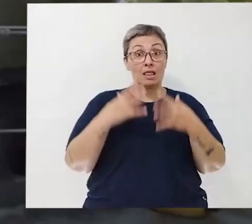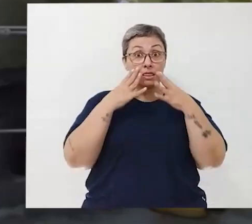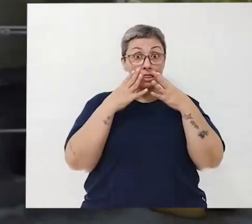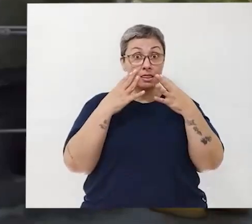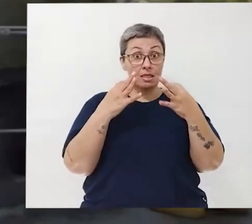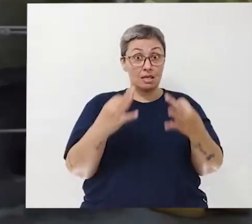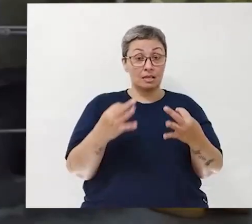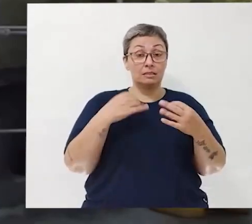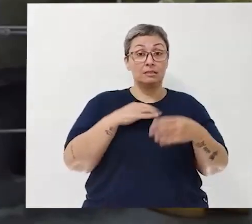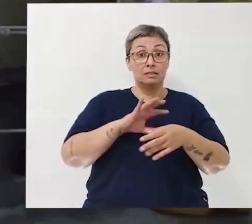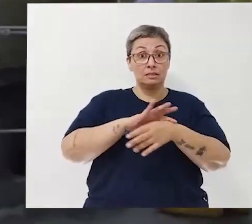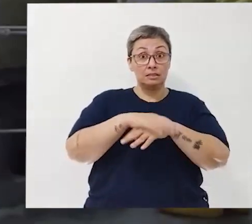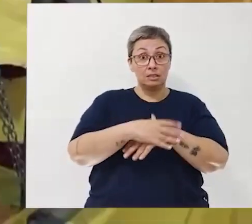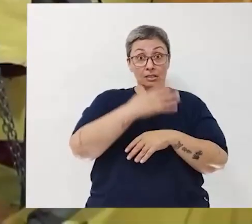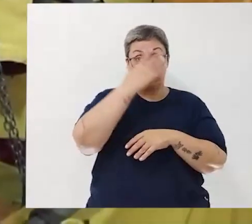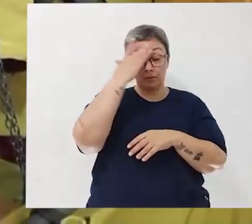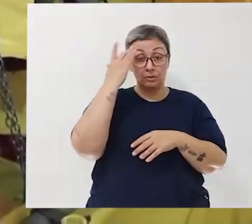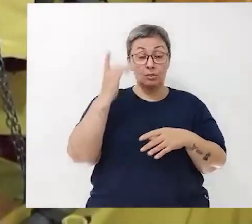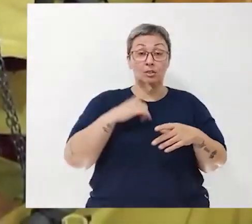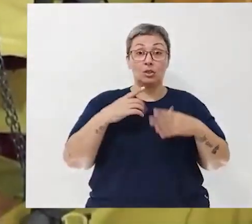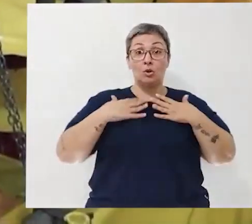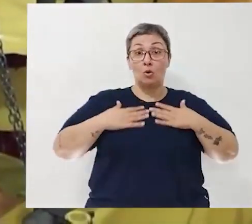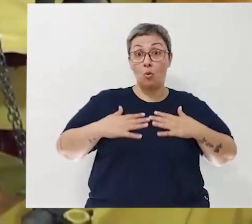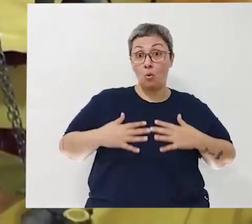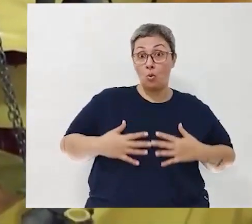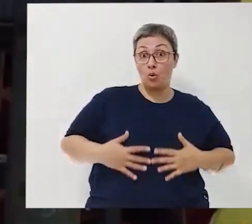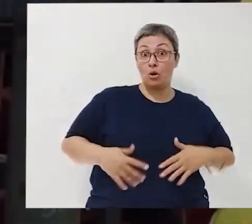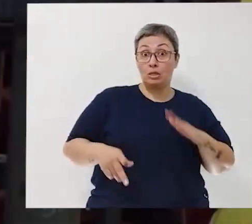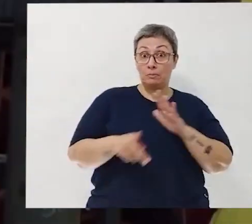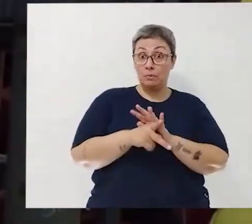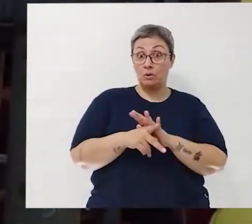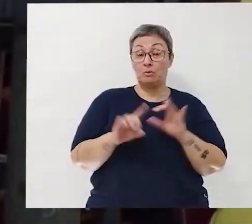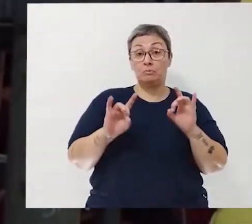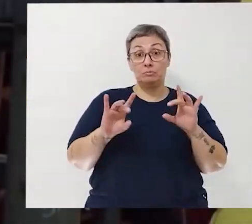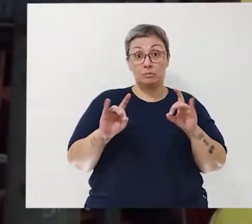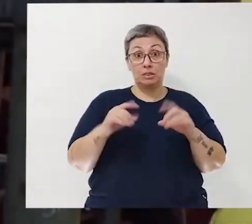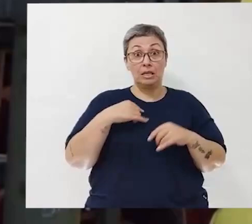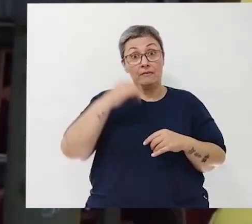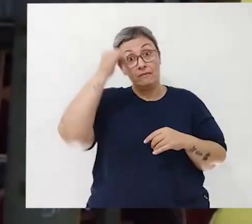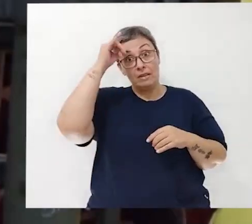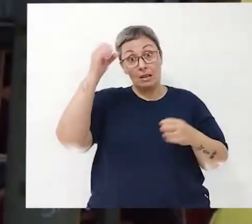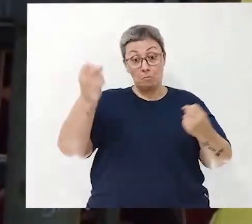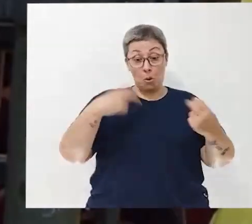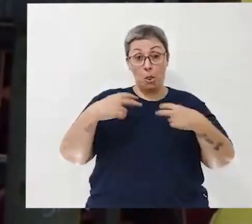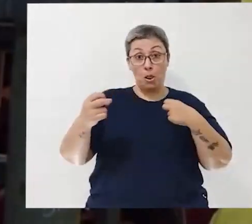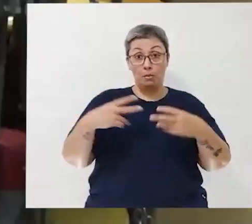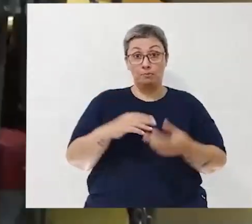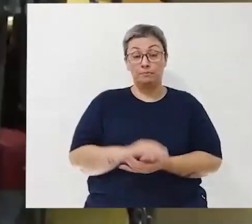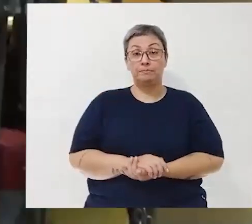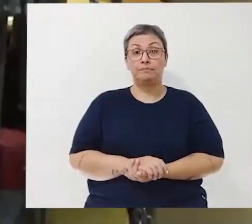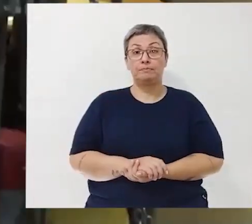Atenção para a segurança dos operadores. Eles tiveram que usar essa roupa especial para evitar a contaminação.